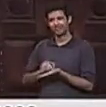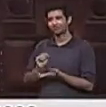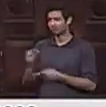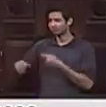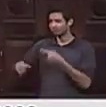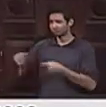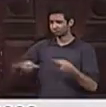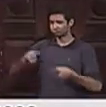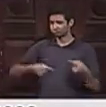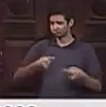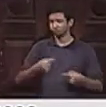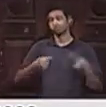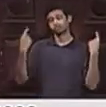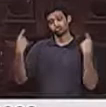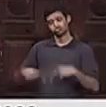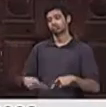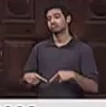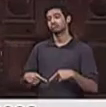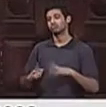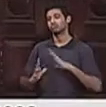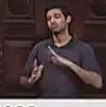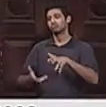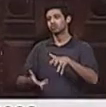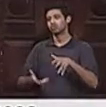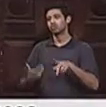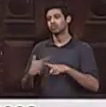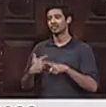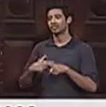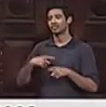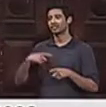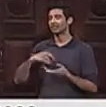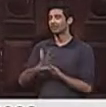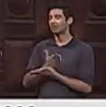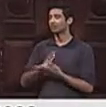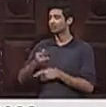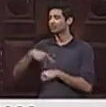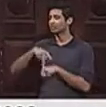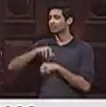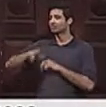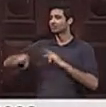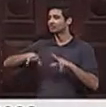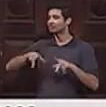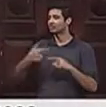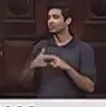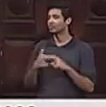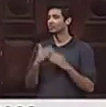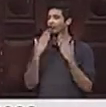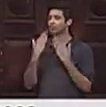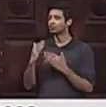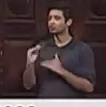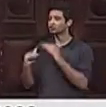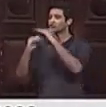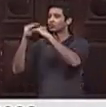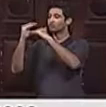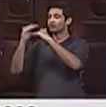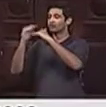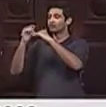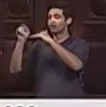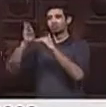competitividade a relação entre as nações do planeta, o que vai diferenciar cada vez mais, né, os desenvolvidos dos não